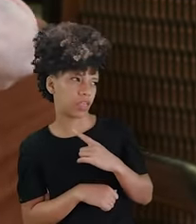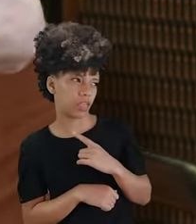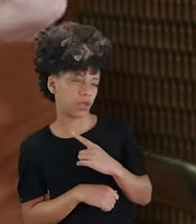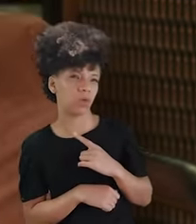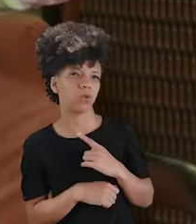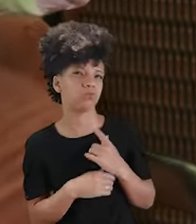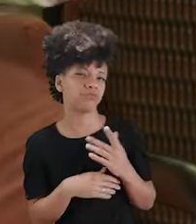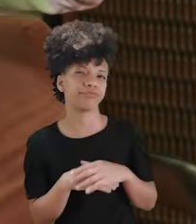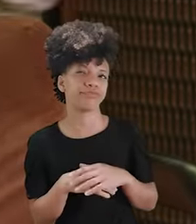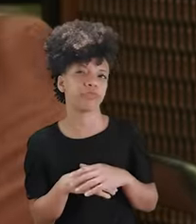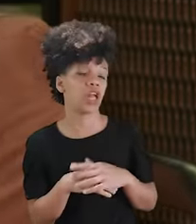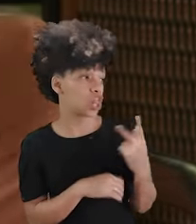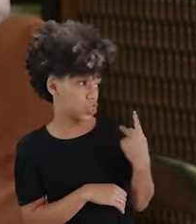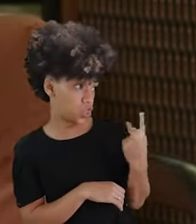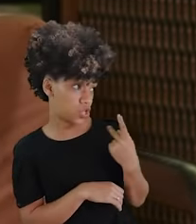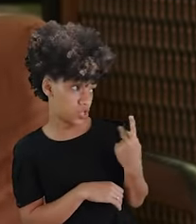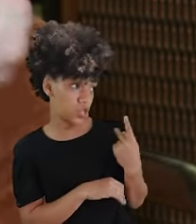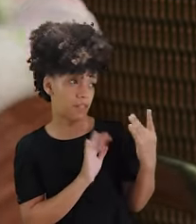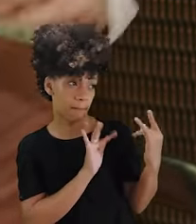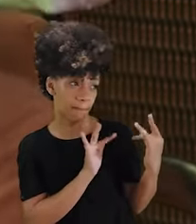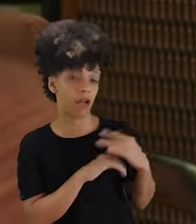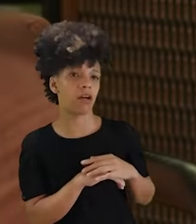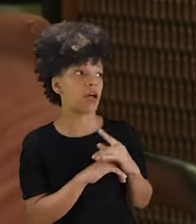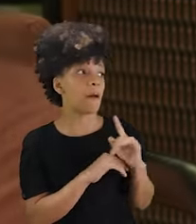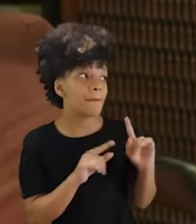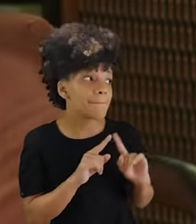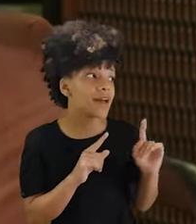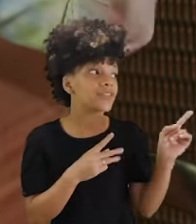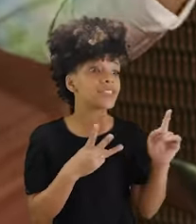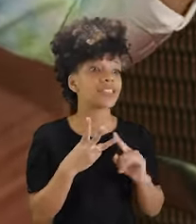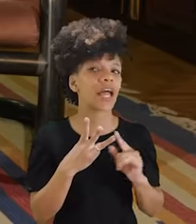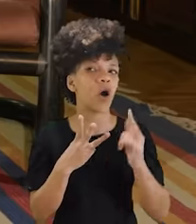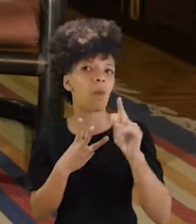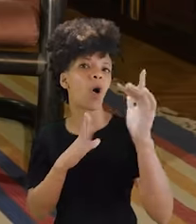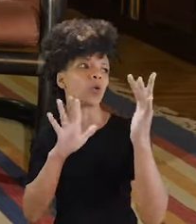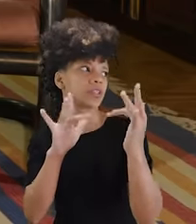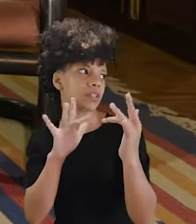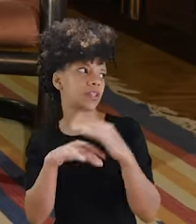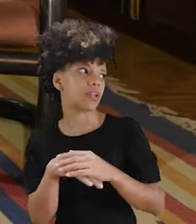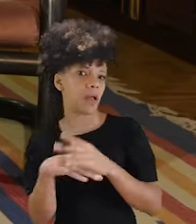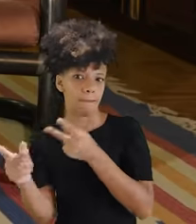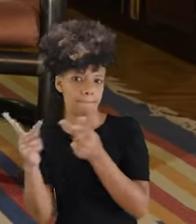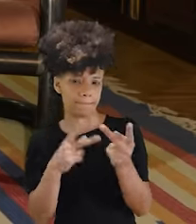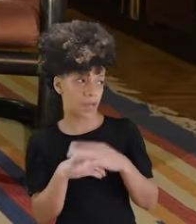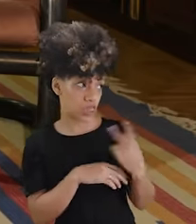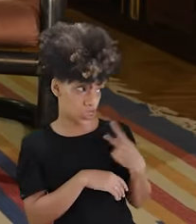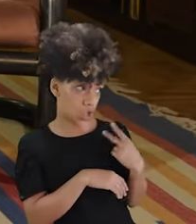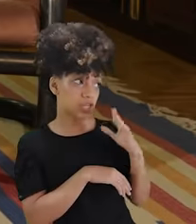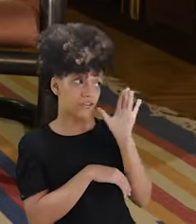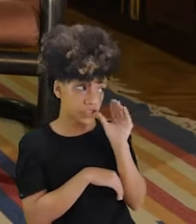tem um babado vai nós dois estamos sendo um babado E você tá tendo babado com ela é uma passageira passageira